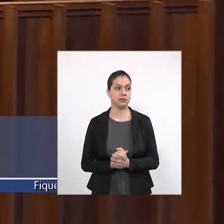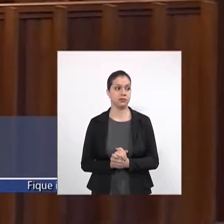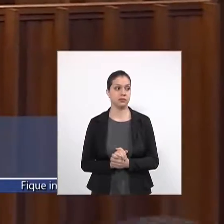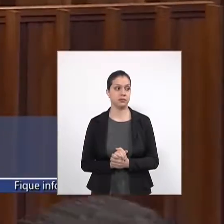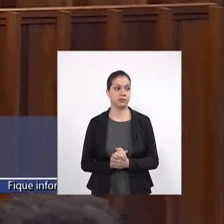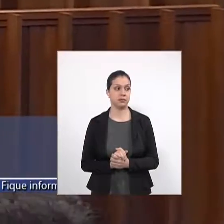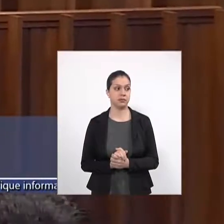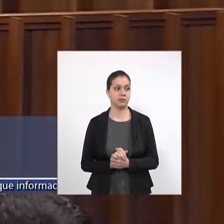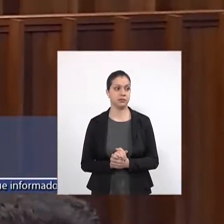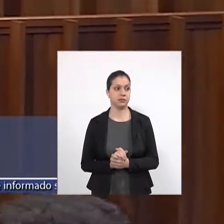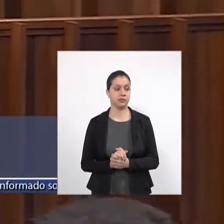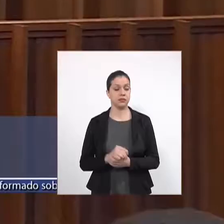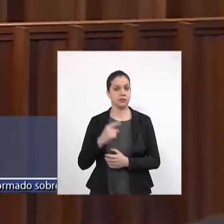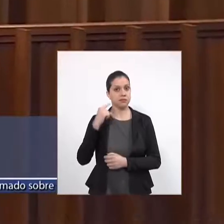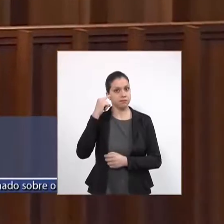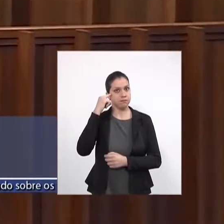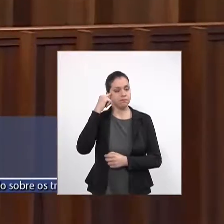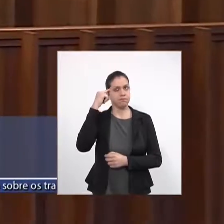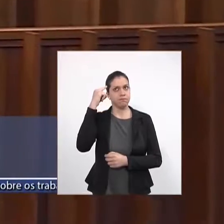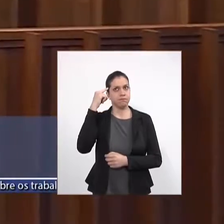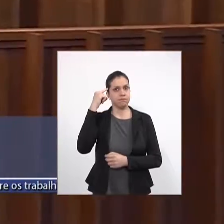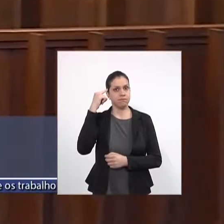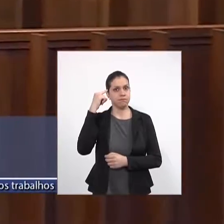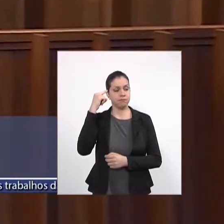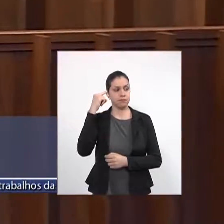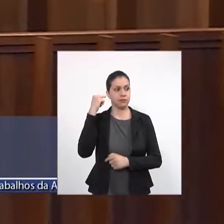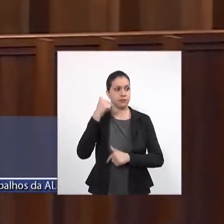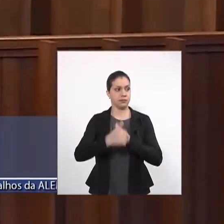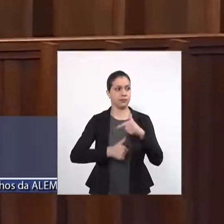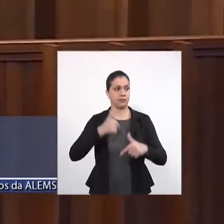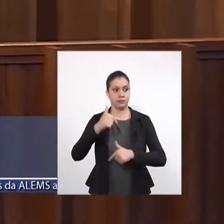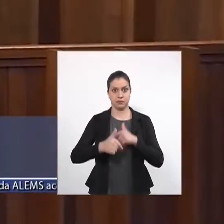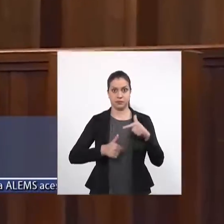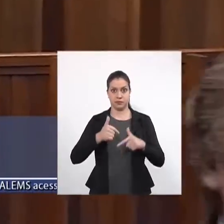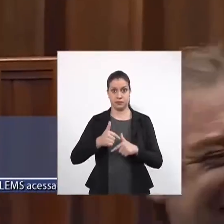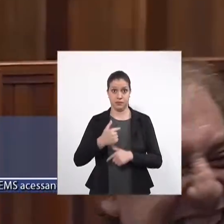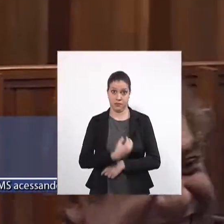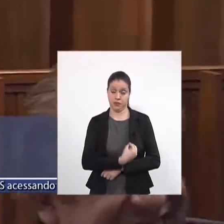Pensamento e ação por uma vida melhor.